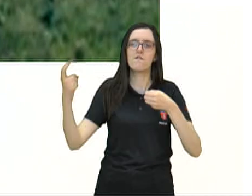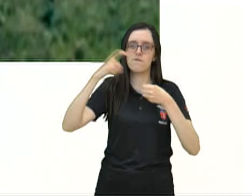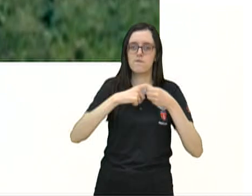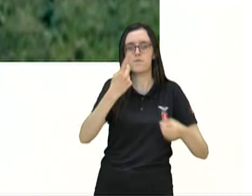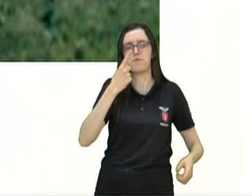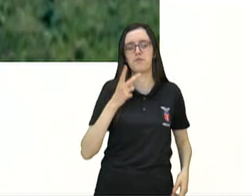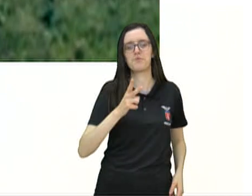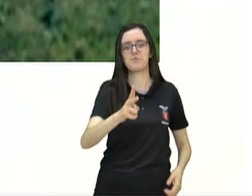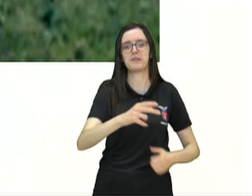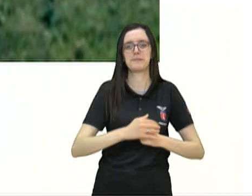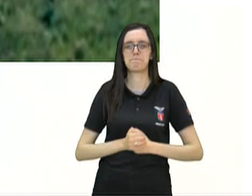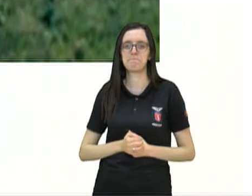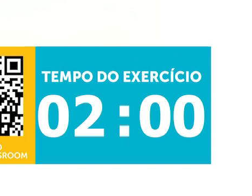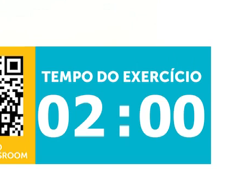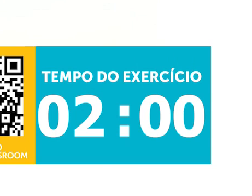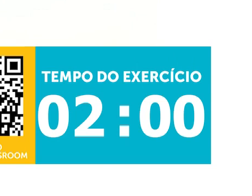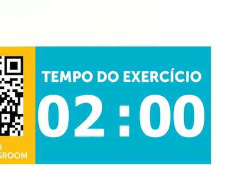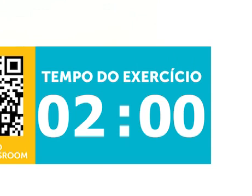para a gente continuar.